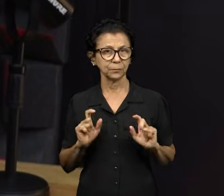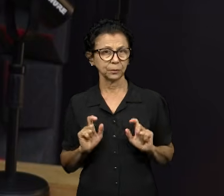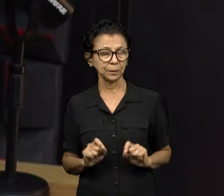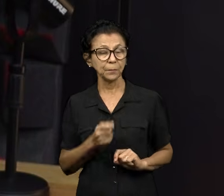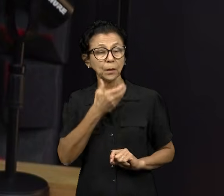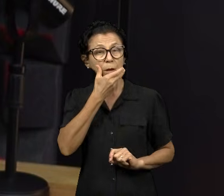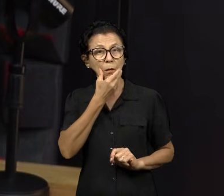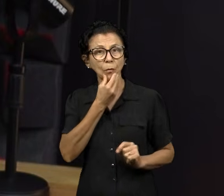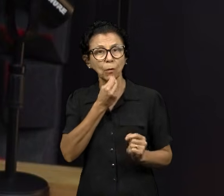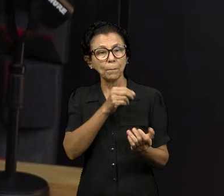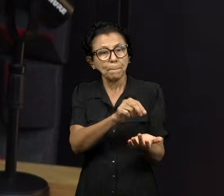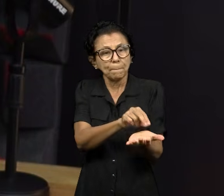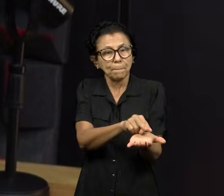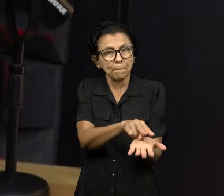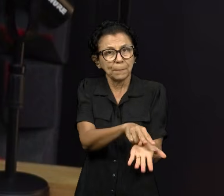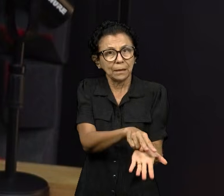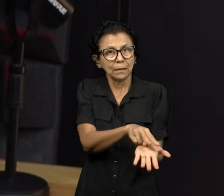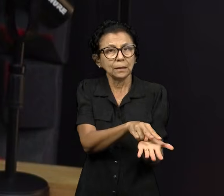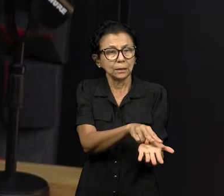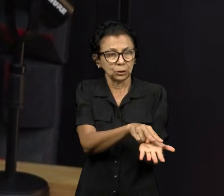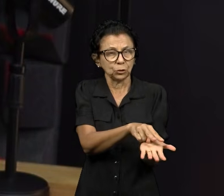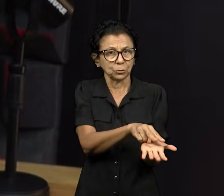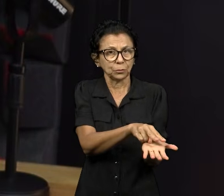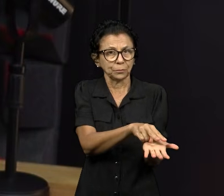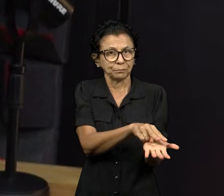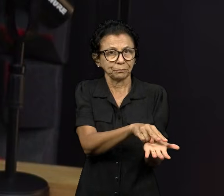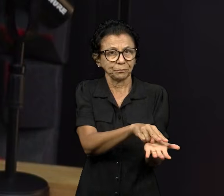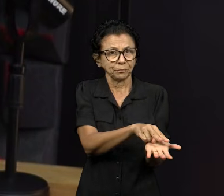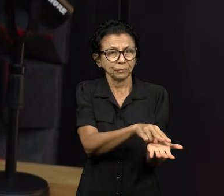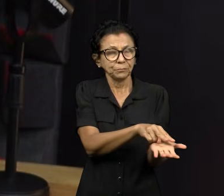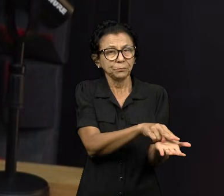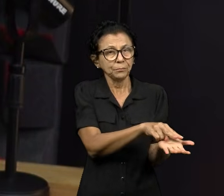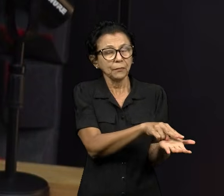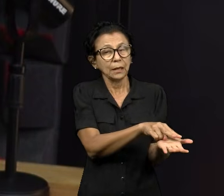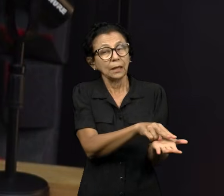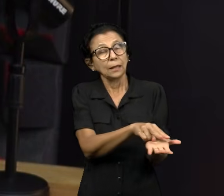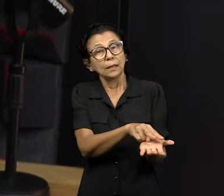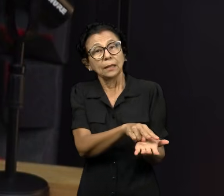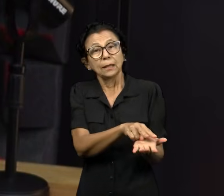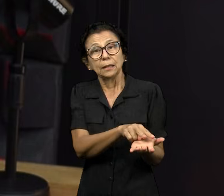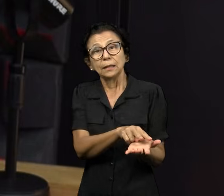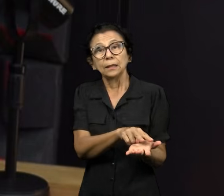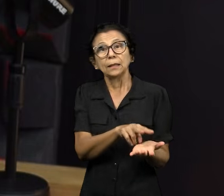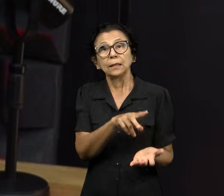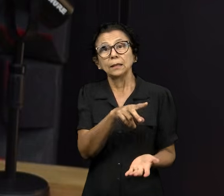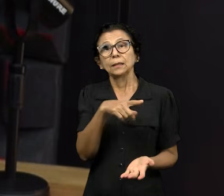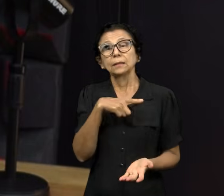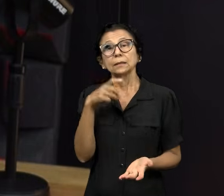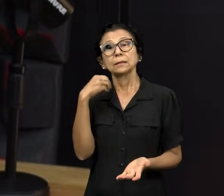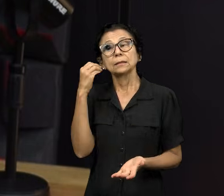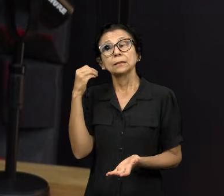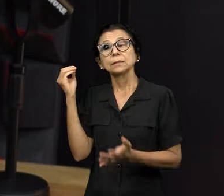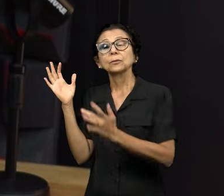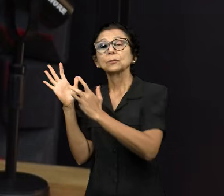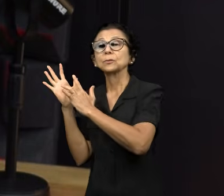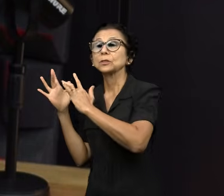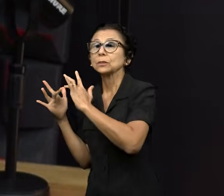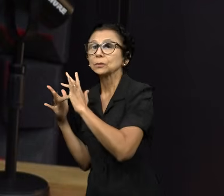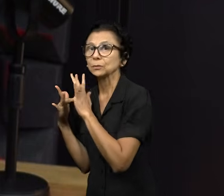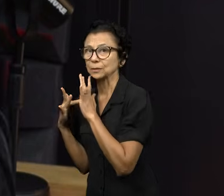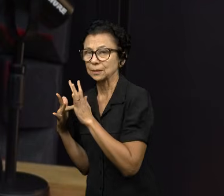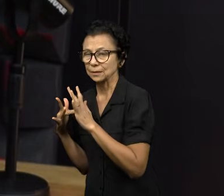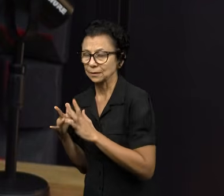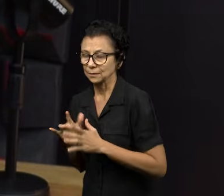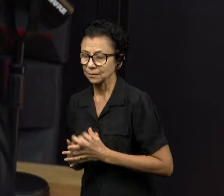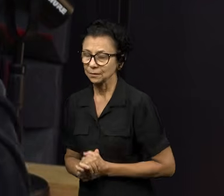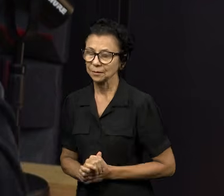paralítico ali, ele tem uma definição de quem é Jesus. Então nós podemos até dizer aqui, né, e fazer essa pergunta para todos